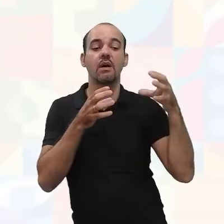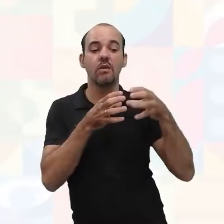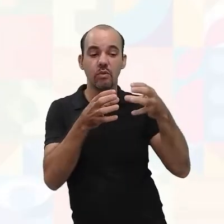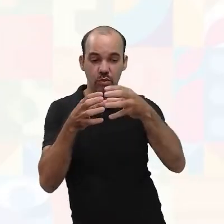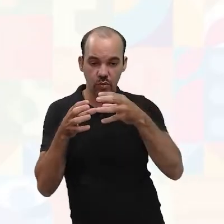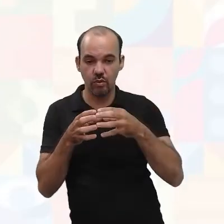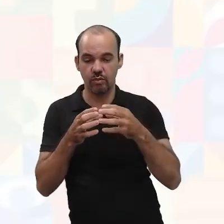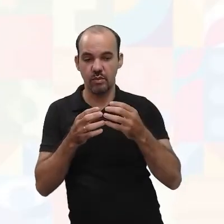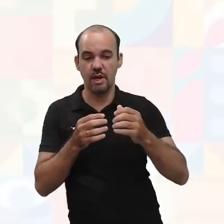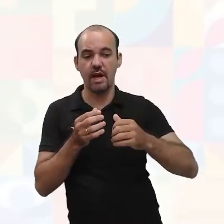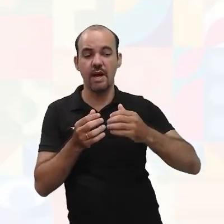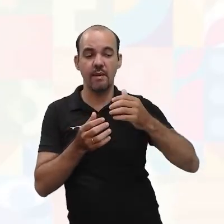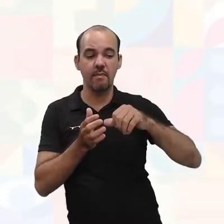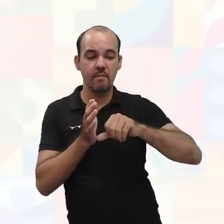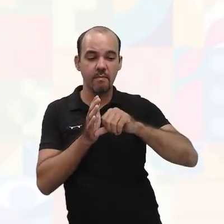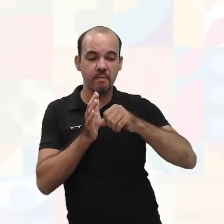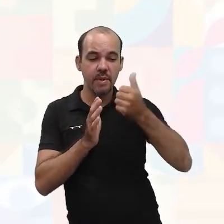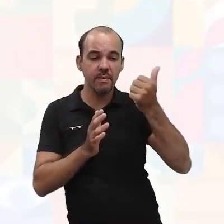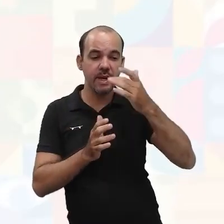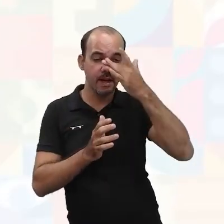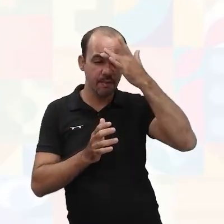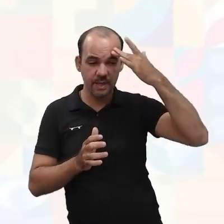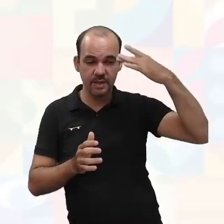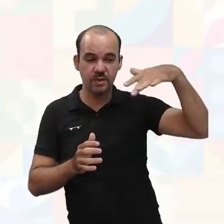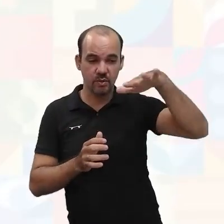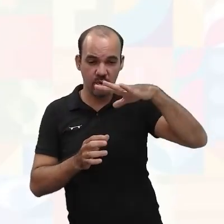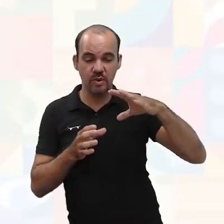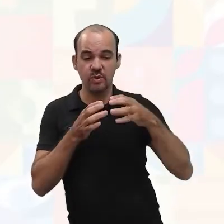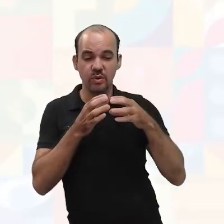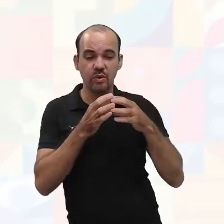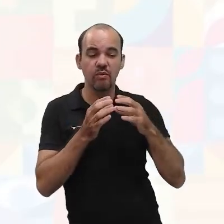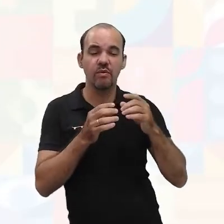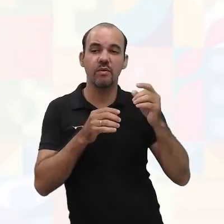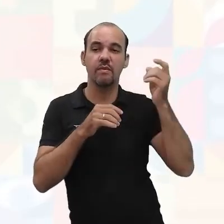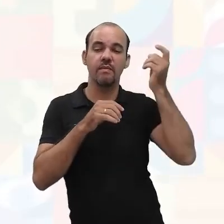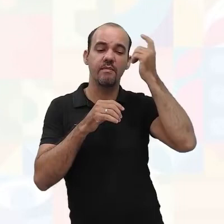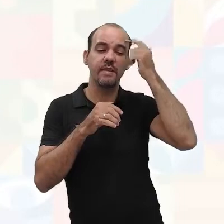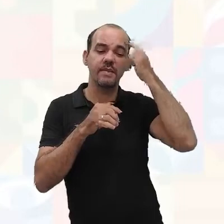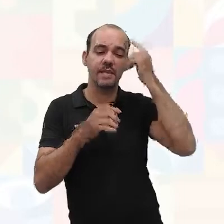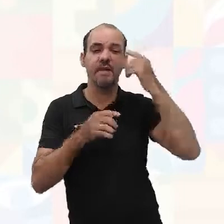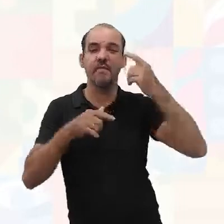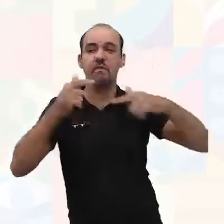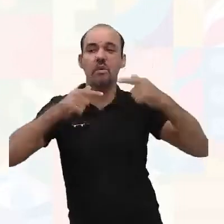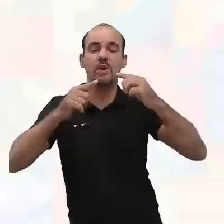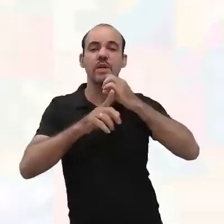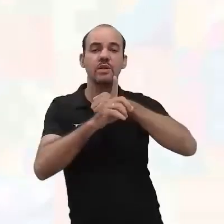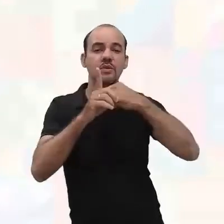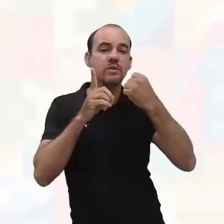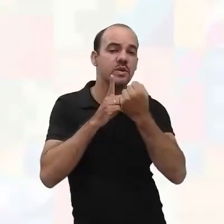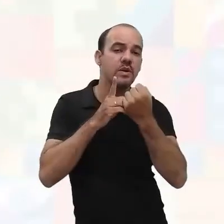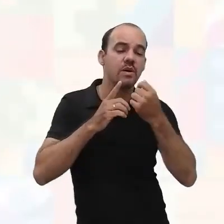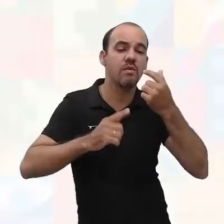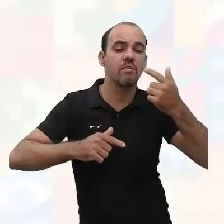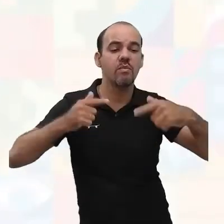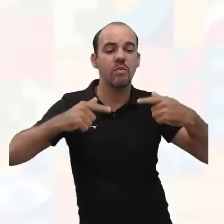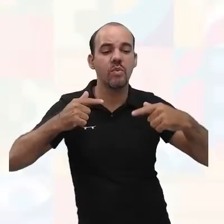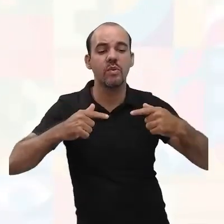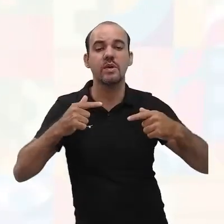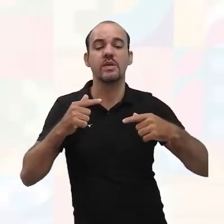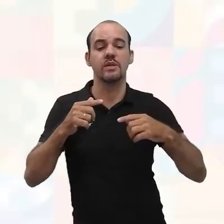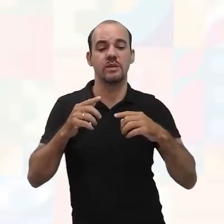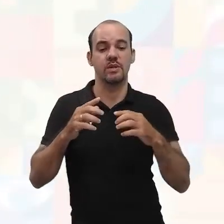que foram lá atrás, que foram pensar políticas sociais, políticas culturais, que